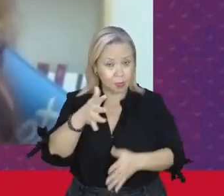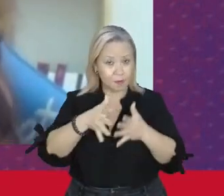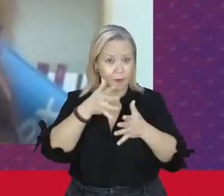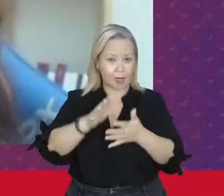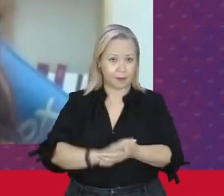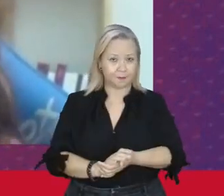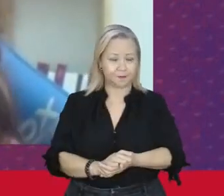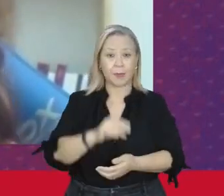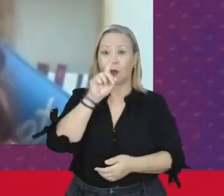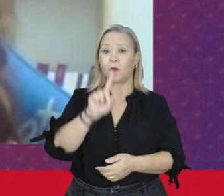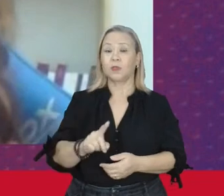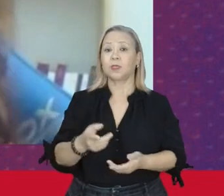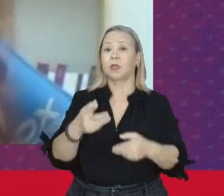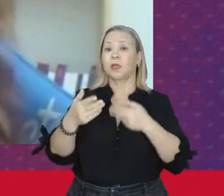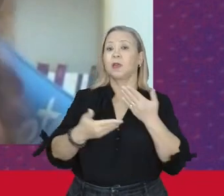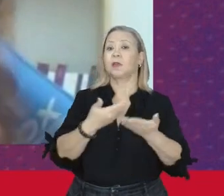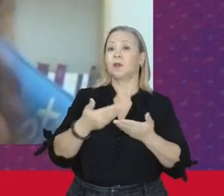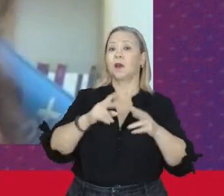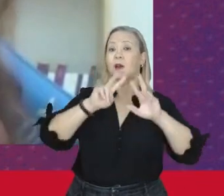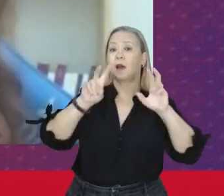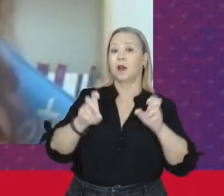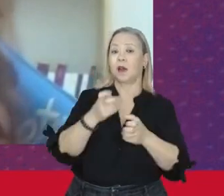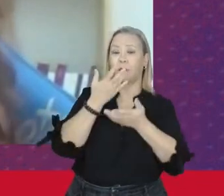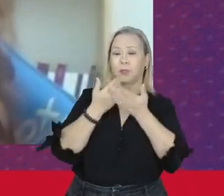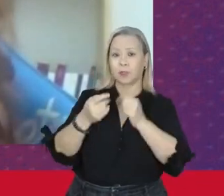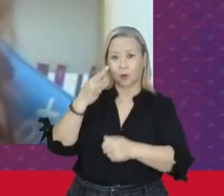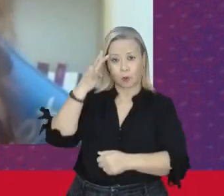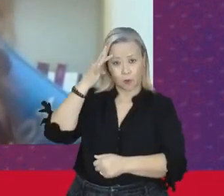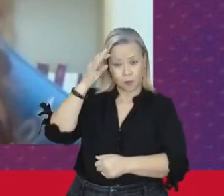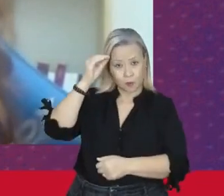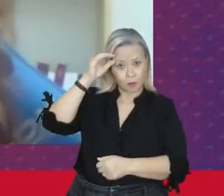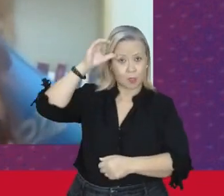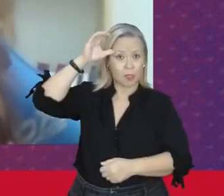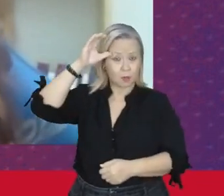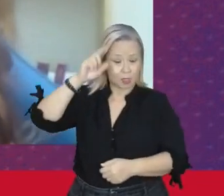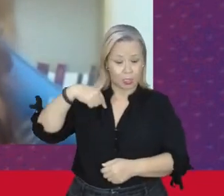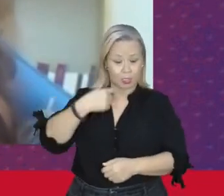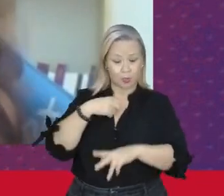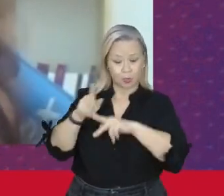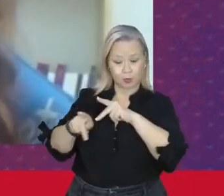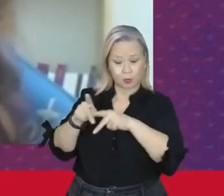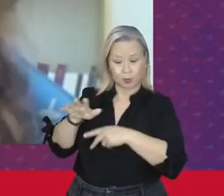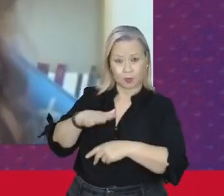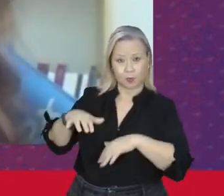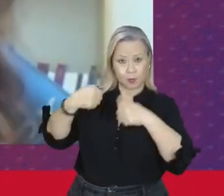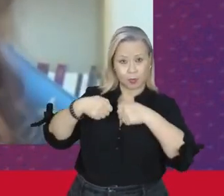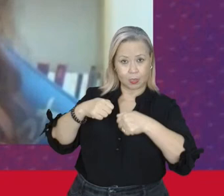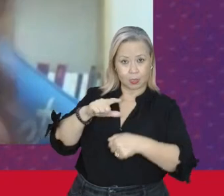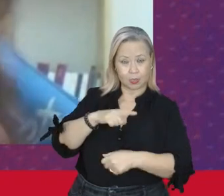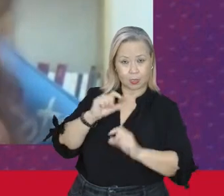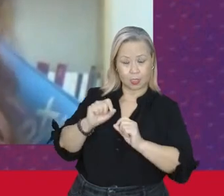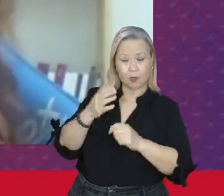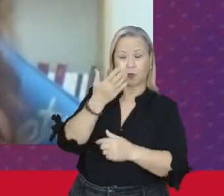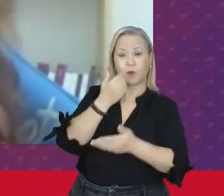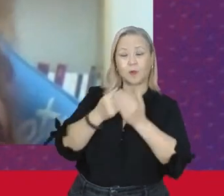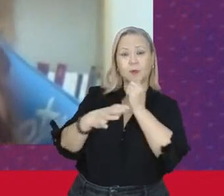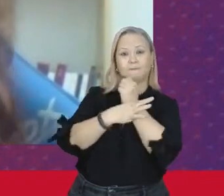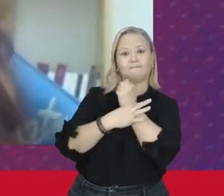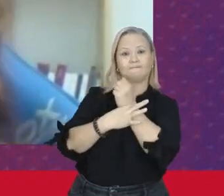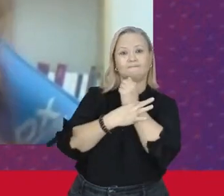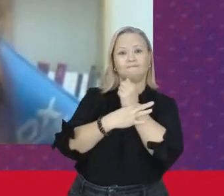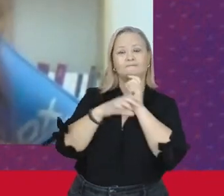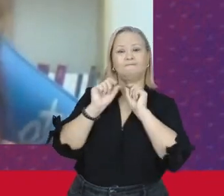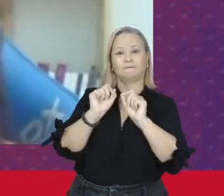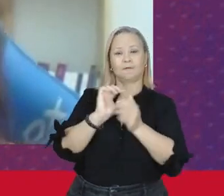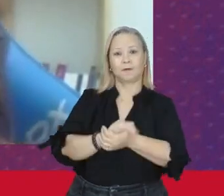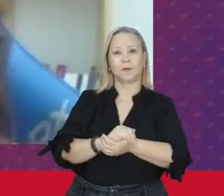relação à alimentação é o conhecimento que a nossa população precisa ter, né, de uma alimentação segura, né, e de